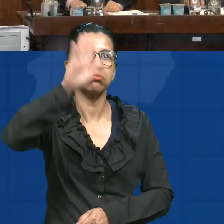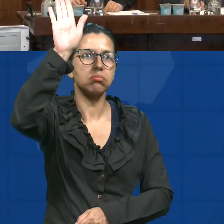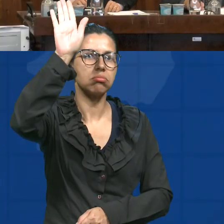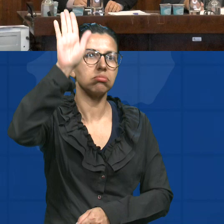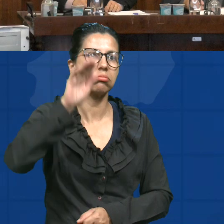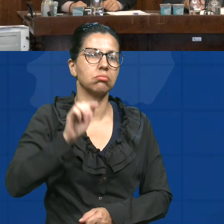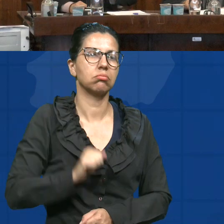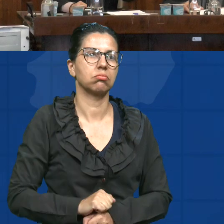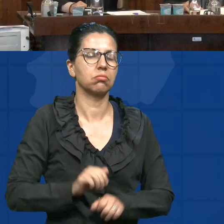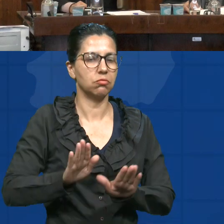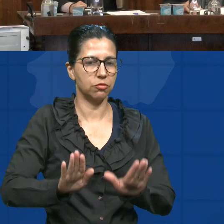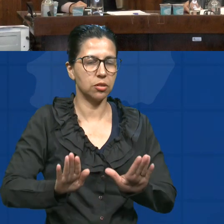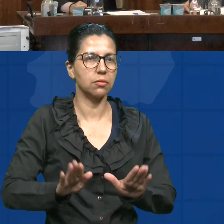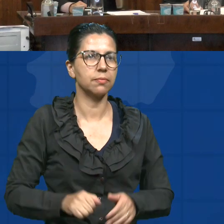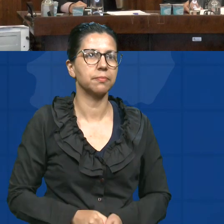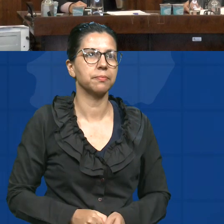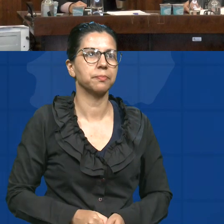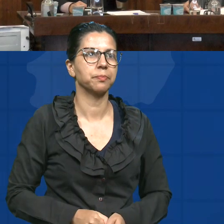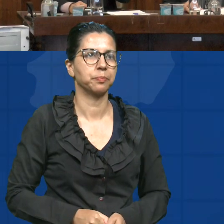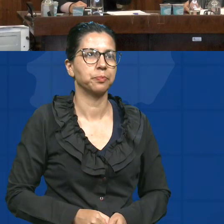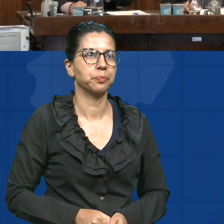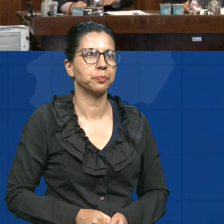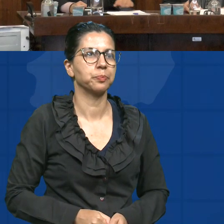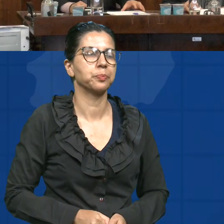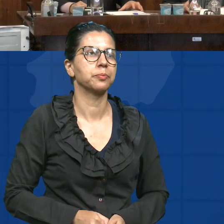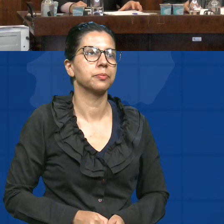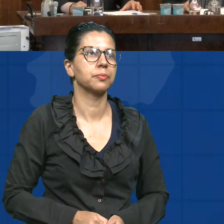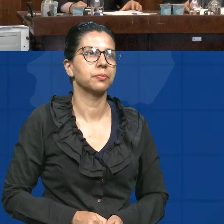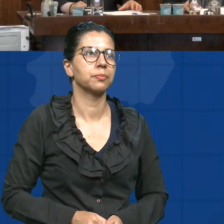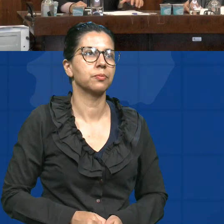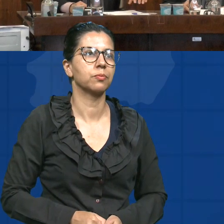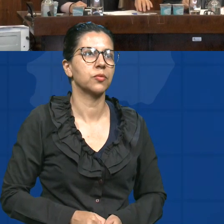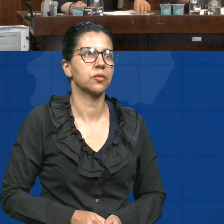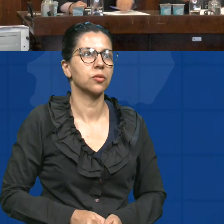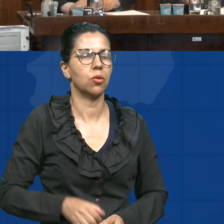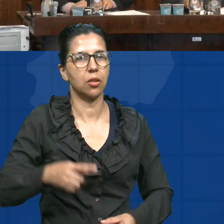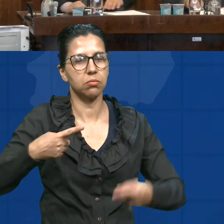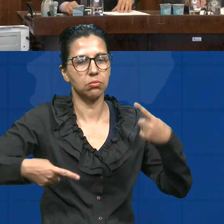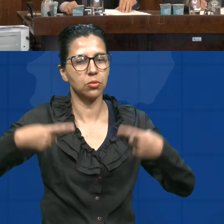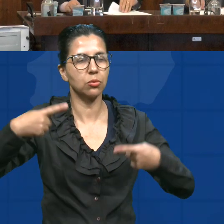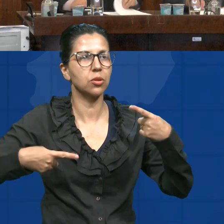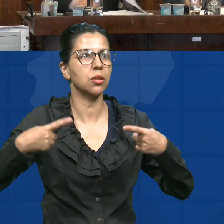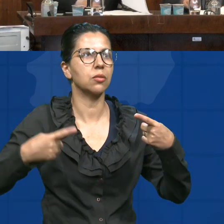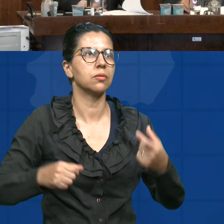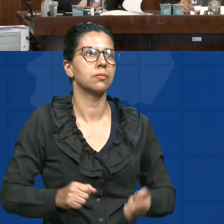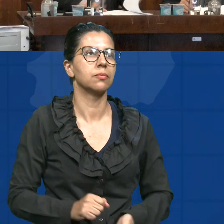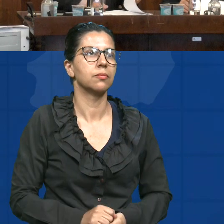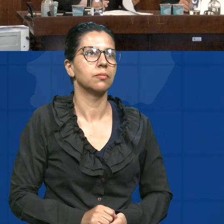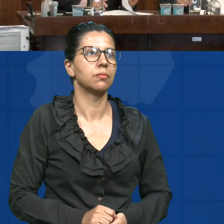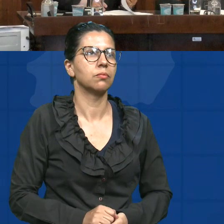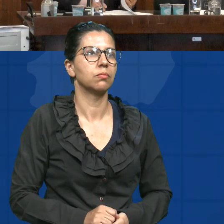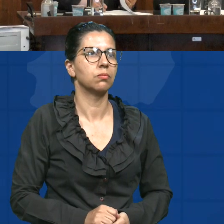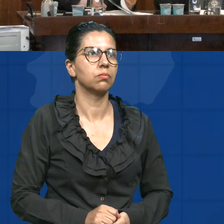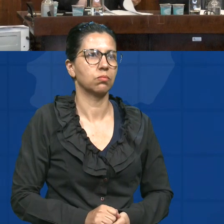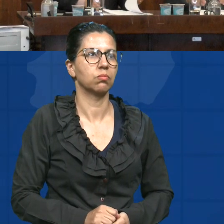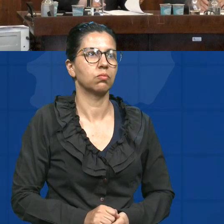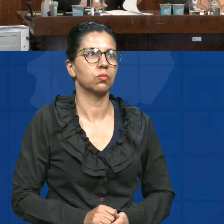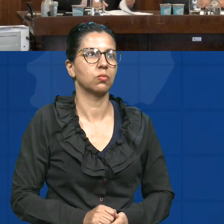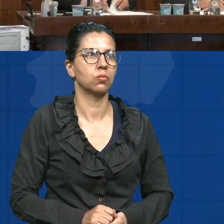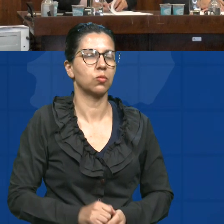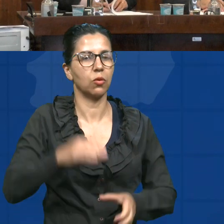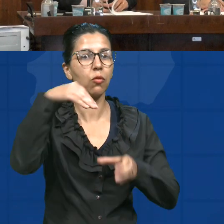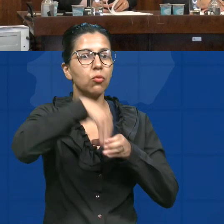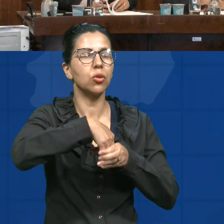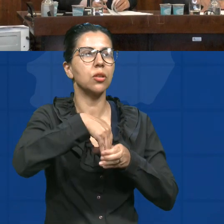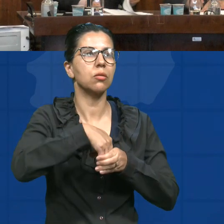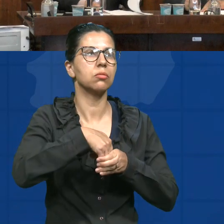leitura da mencionada ata. Está em discussão a ata. Não havendo quem queira discutir, essa discussão está em votação. Os